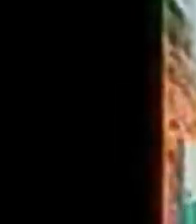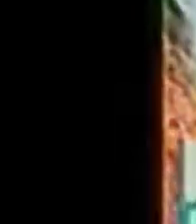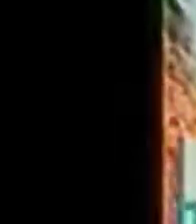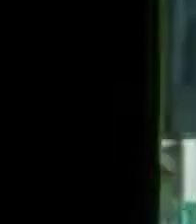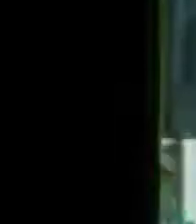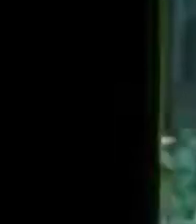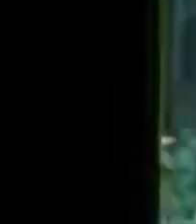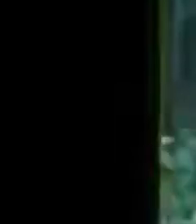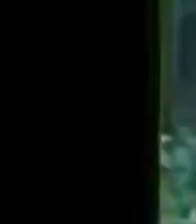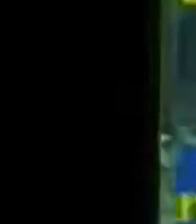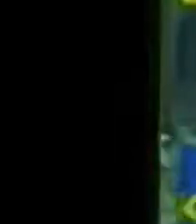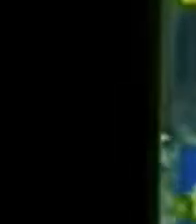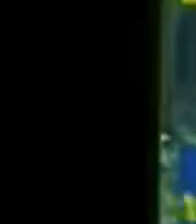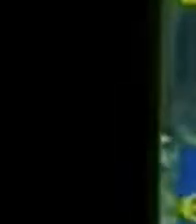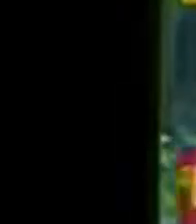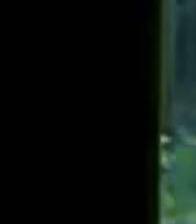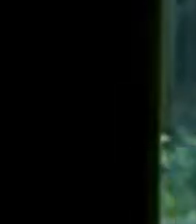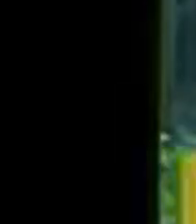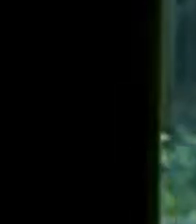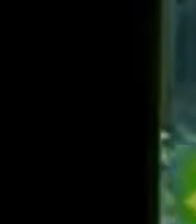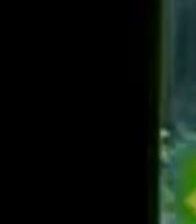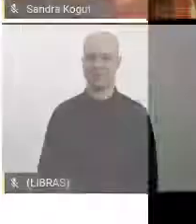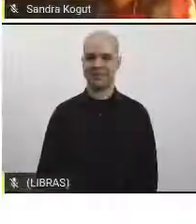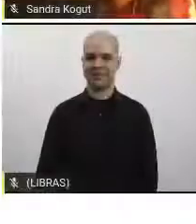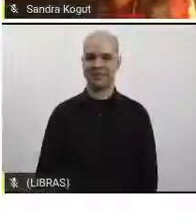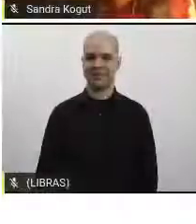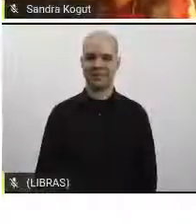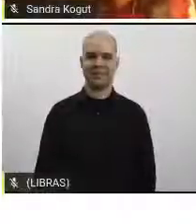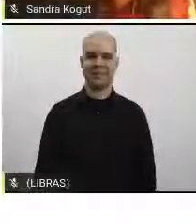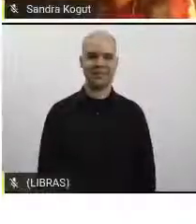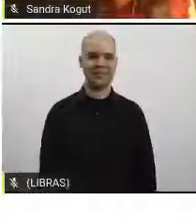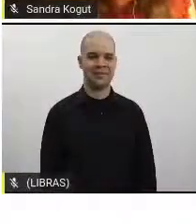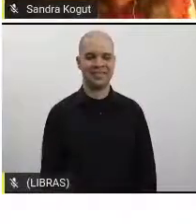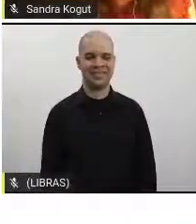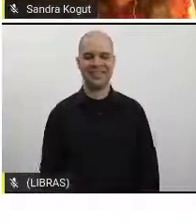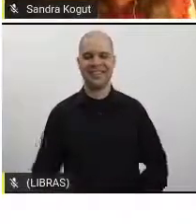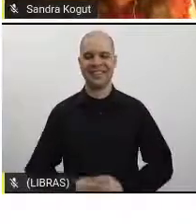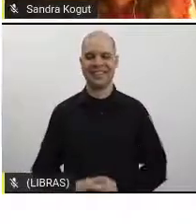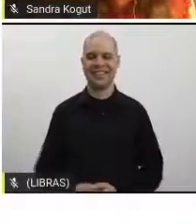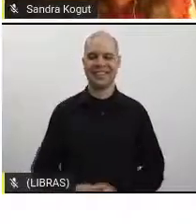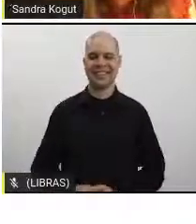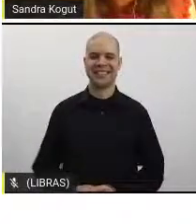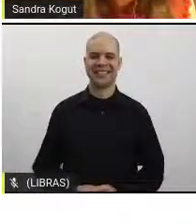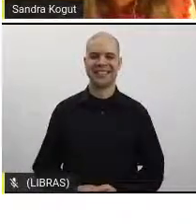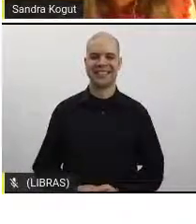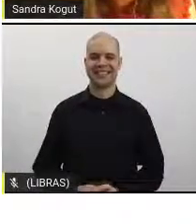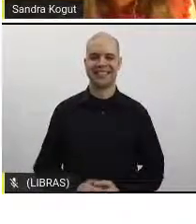What is big you? Only English? No, no Brazil, no